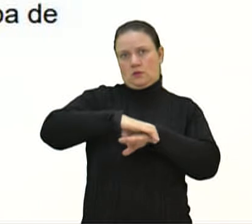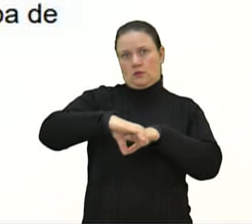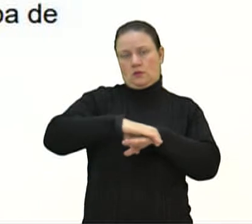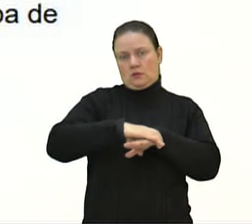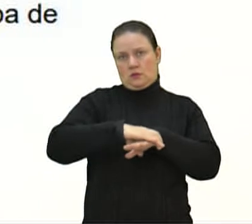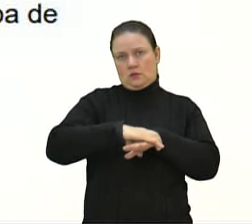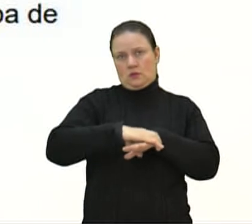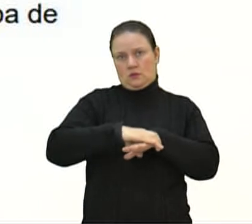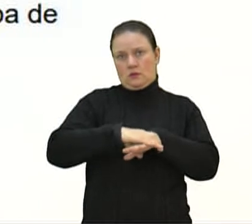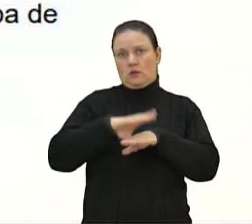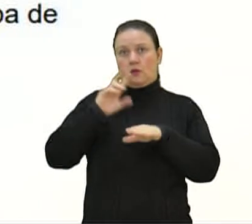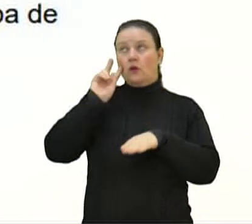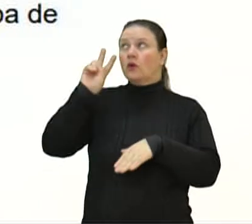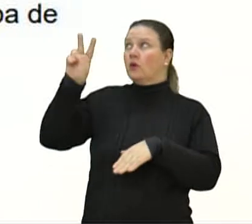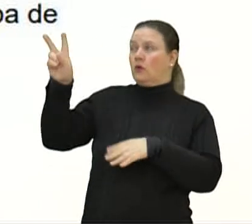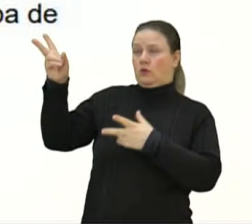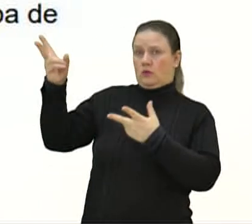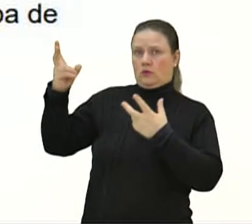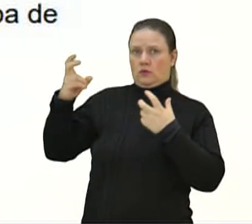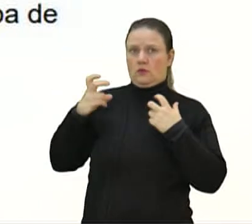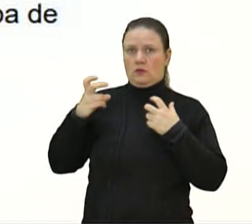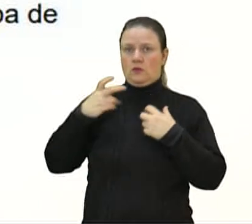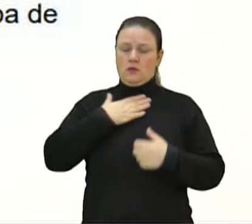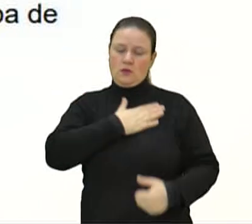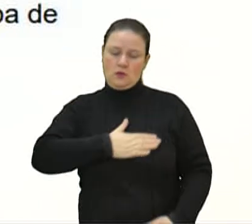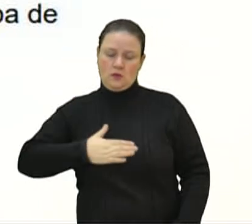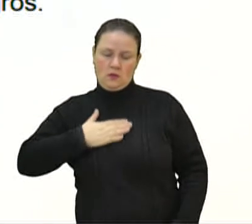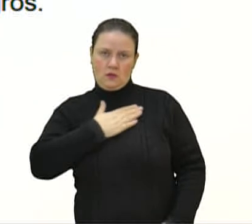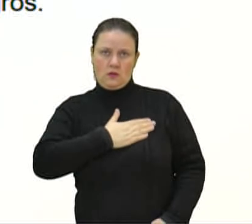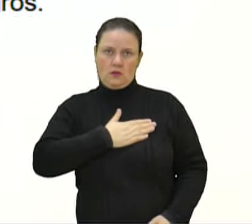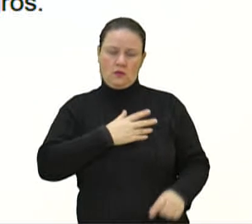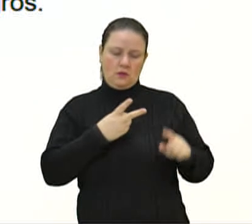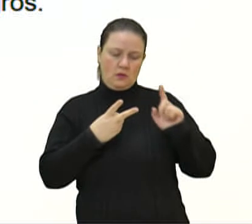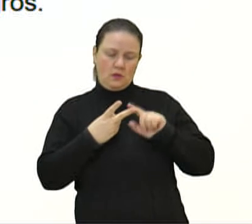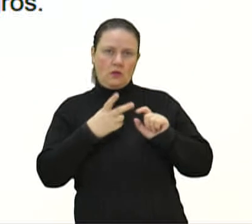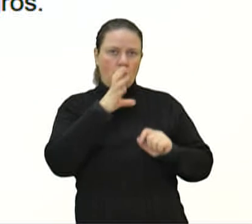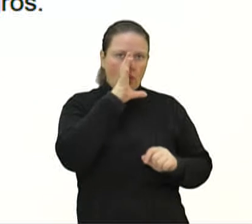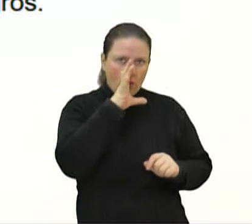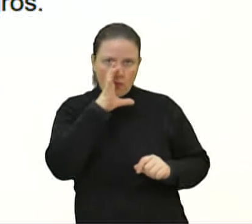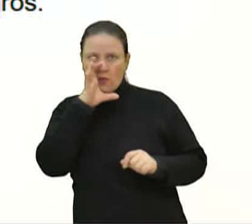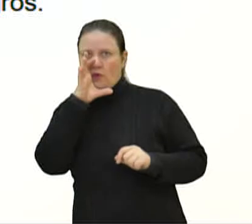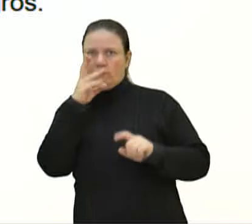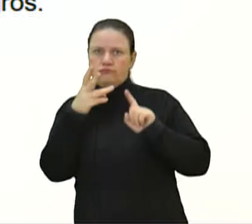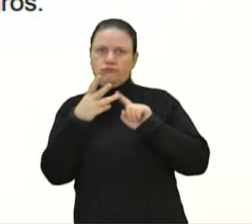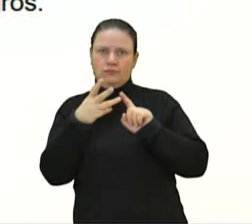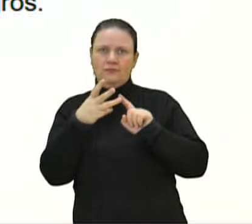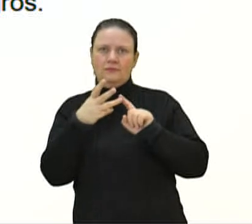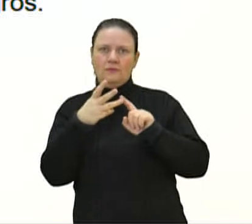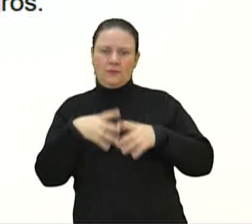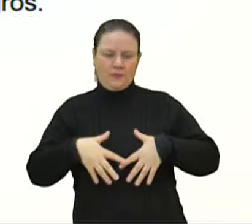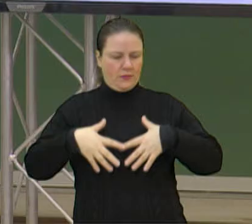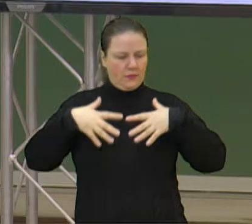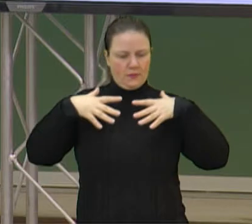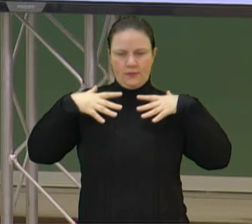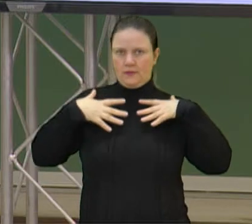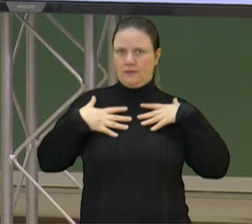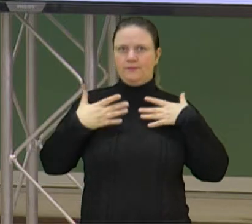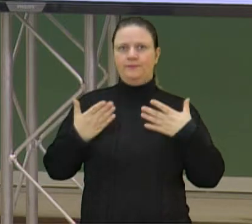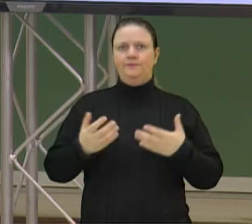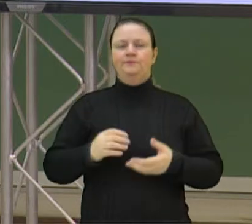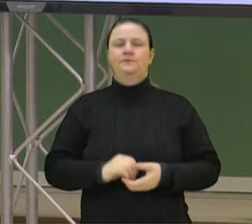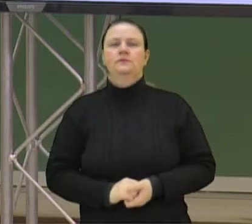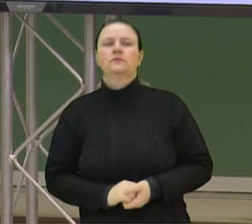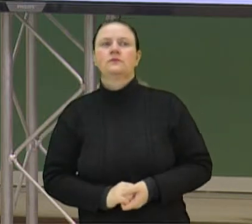portanto, aqui fica encanta, agrada e fascina. Vimos também o verbo gustar no